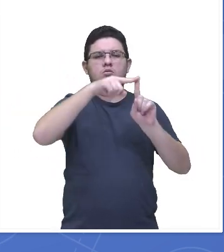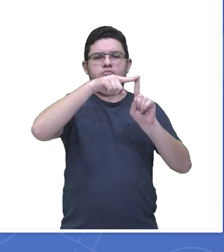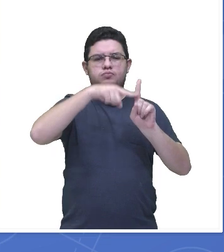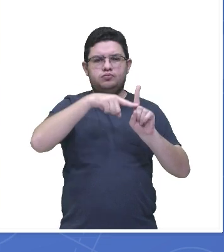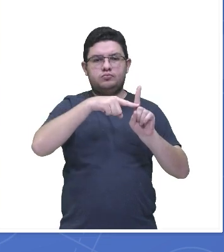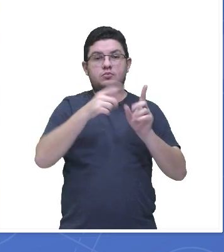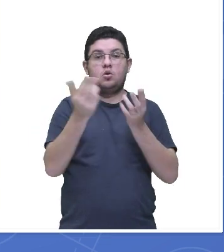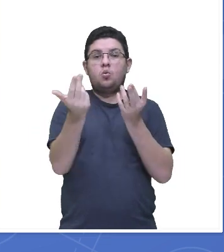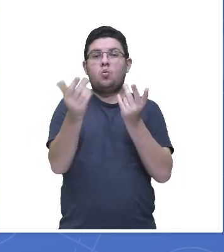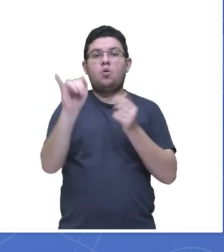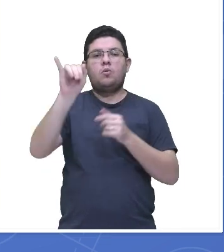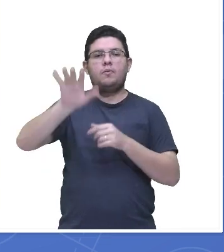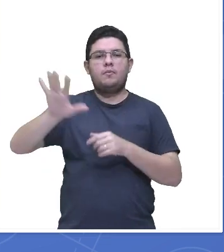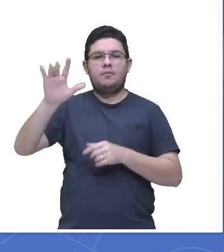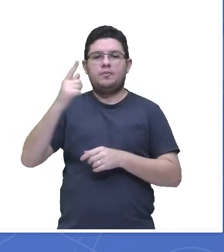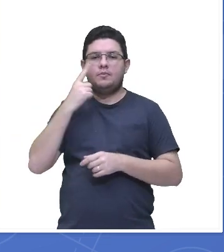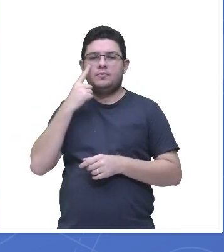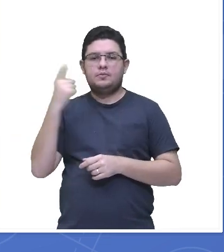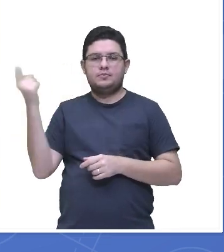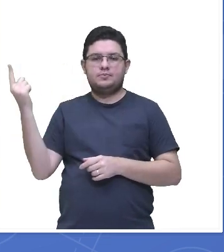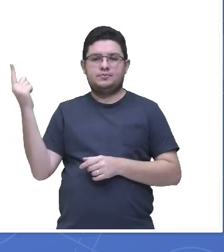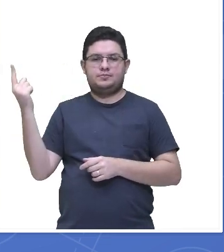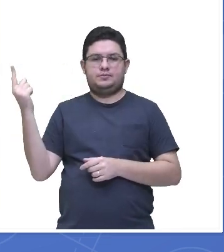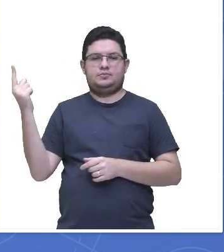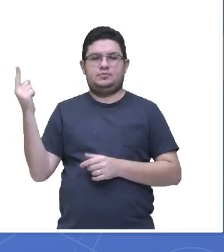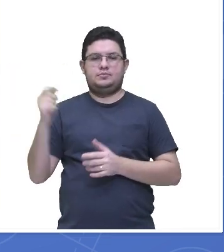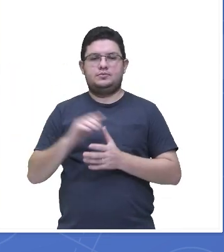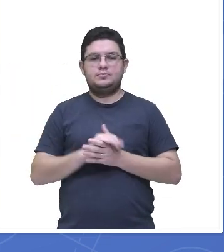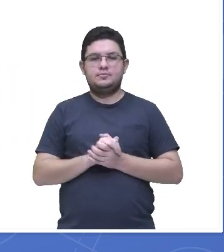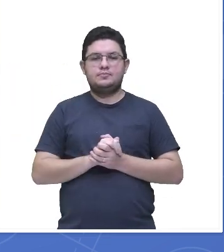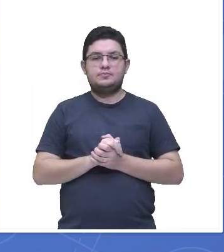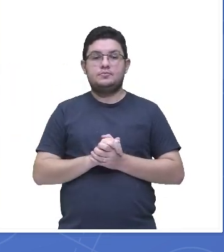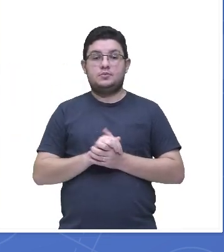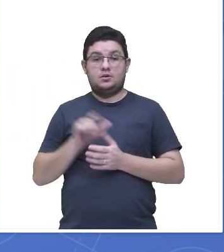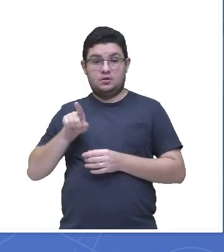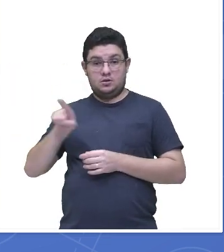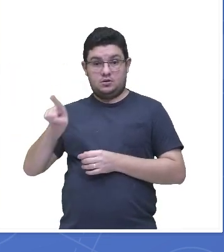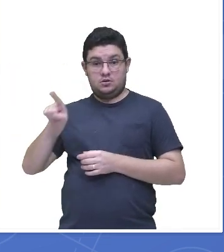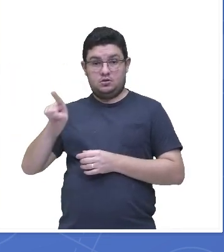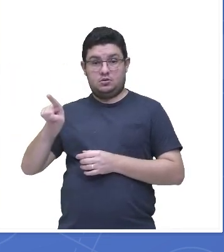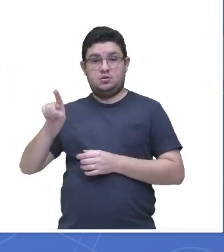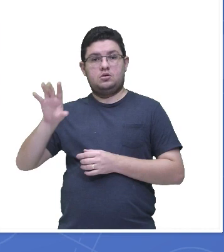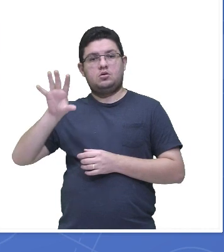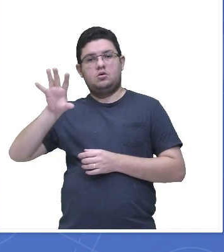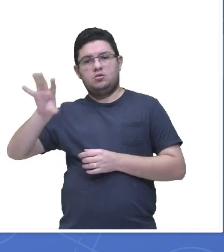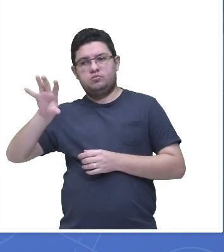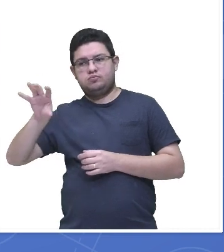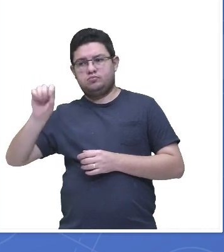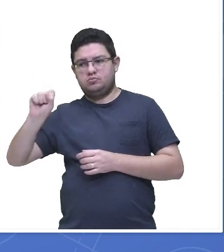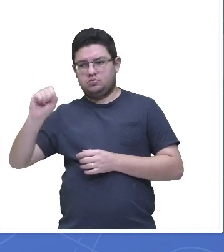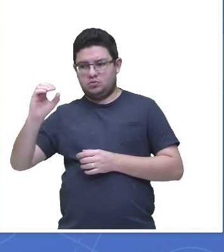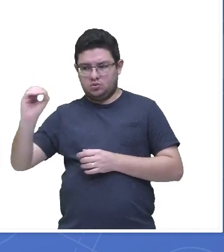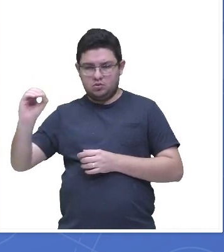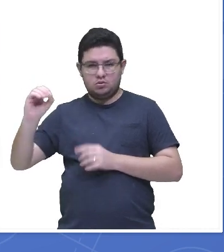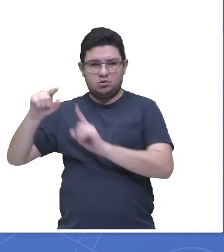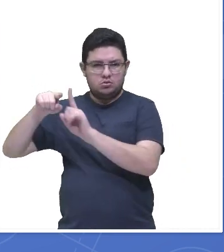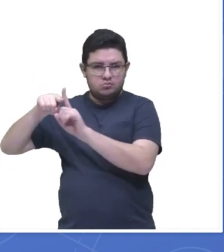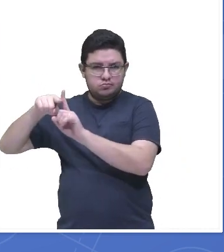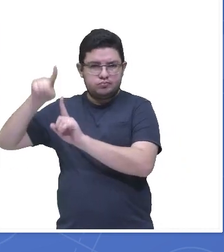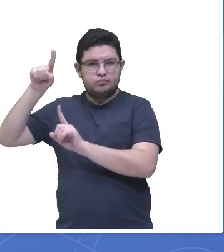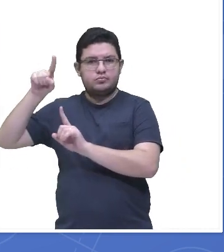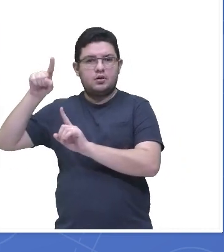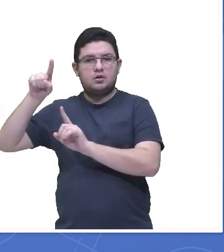Celsius para o corpo que está com 30 graus Celsius. Lembre-se que essa transferência de energia, esse fluxo de